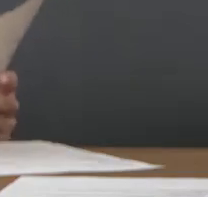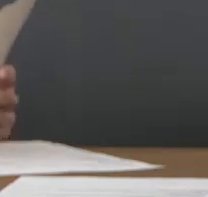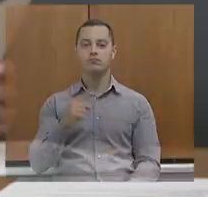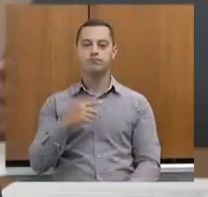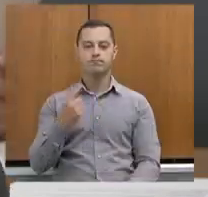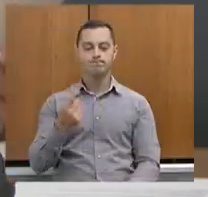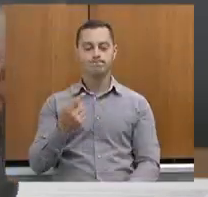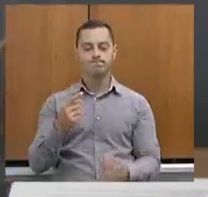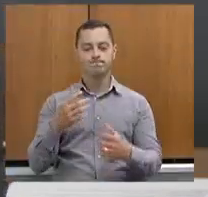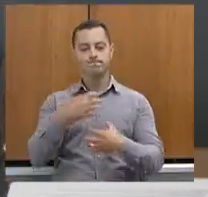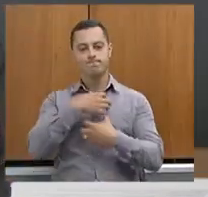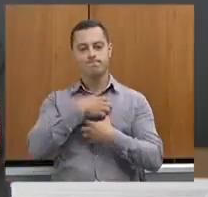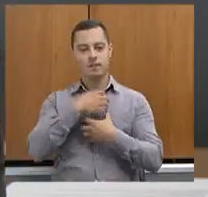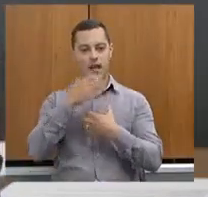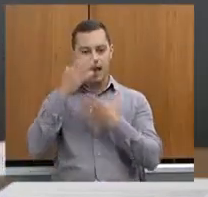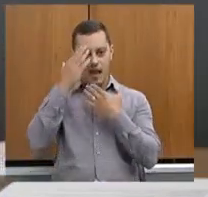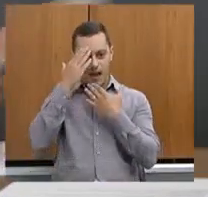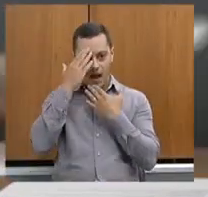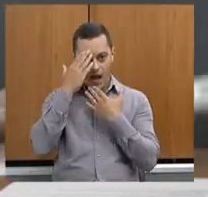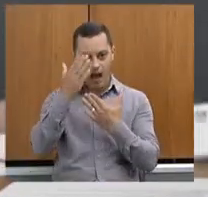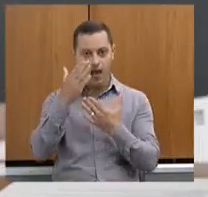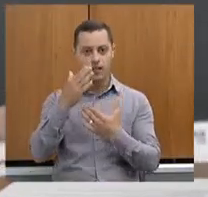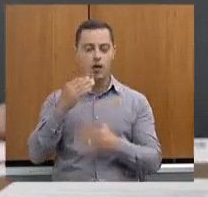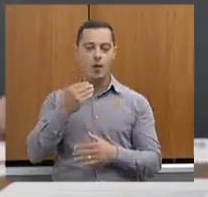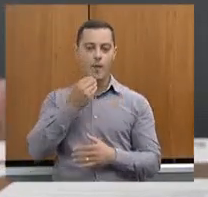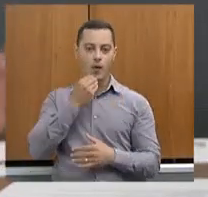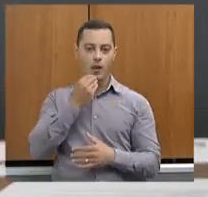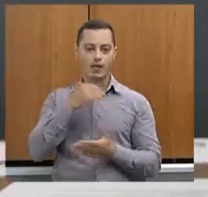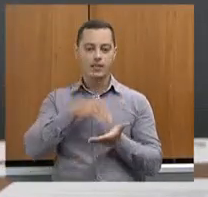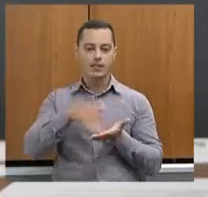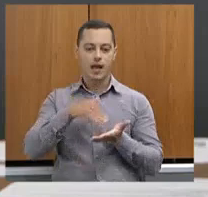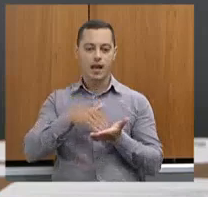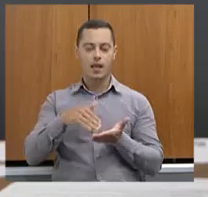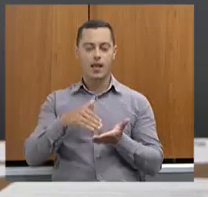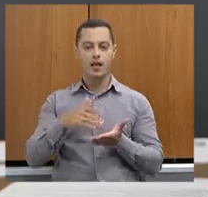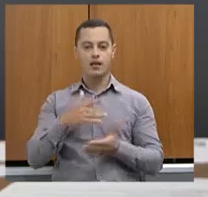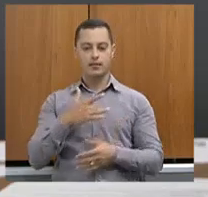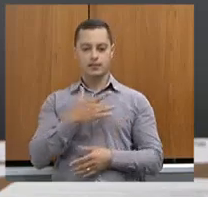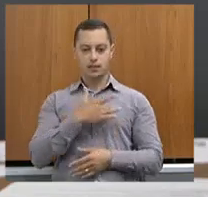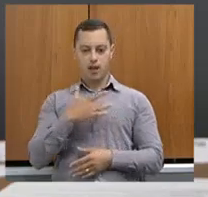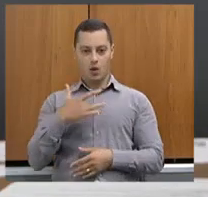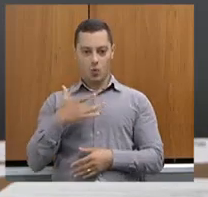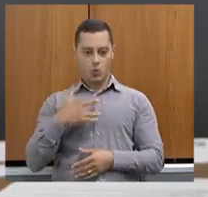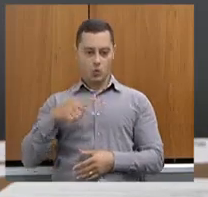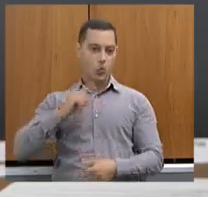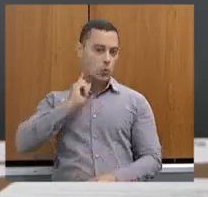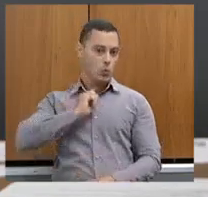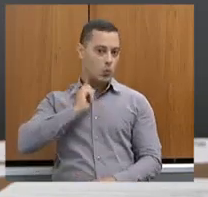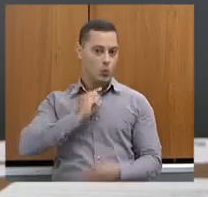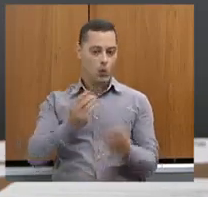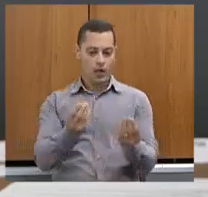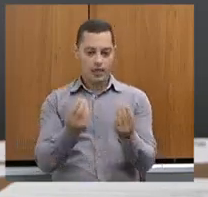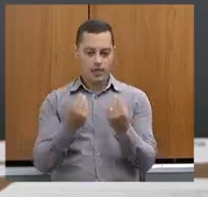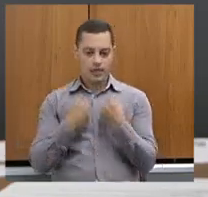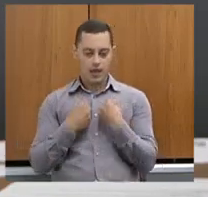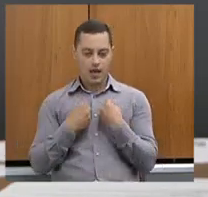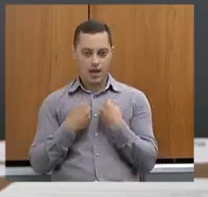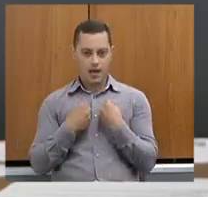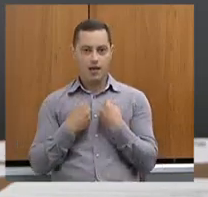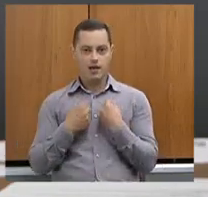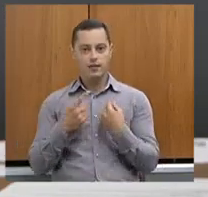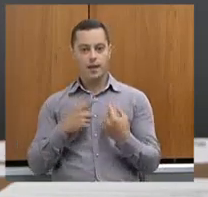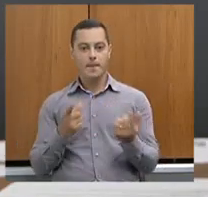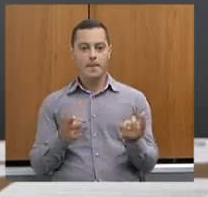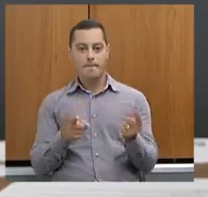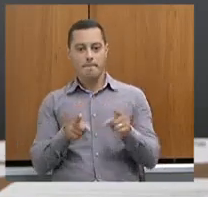gratos pela oportunidade que a secretaria de estado de saúde nos dá de ser parceiros nesse nesse trabalho que é